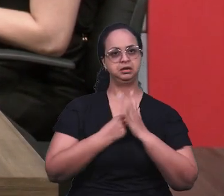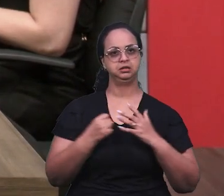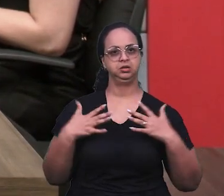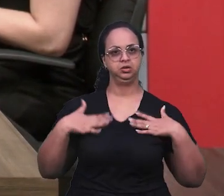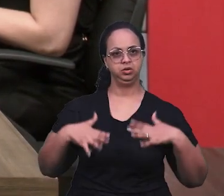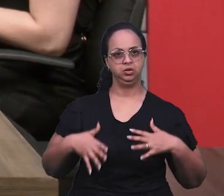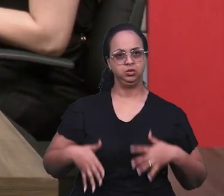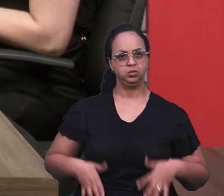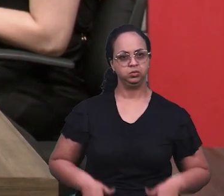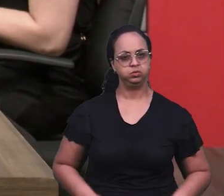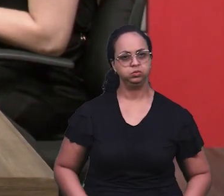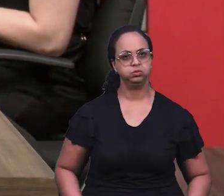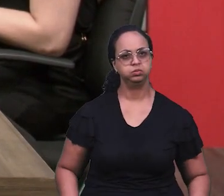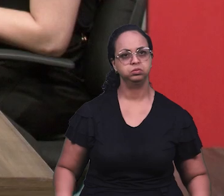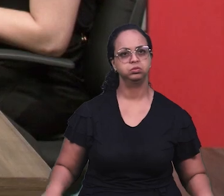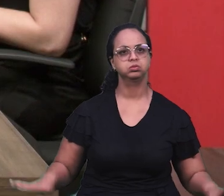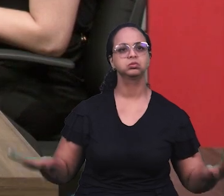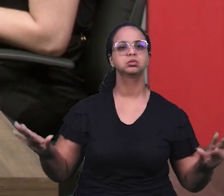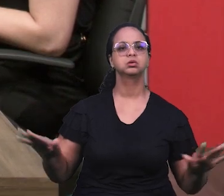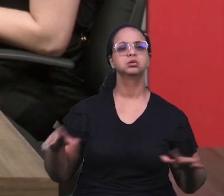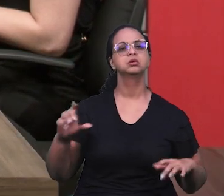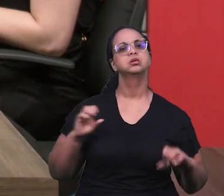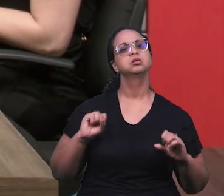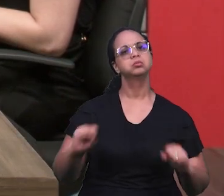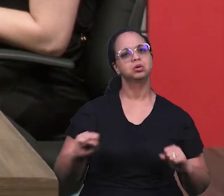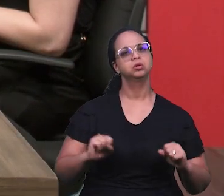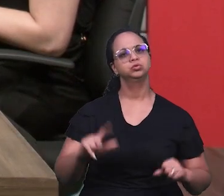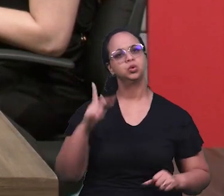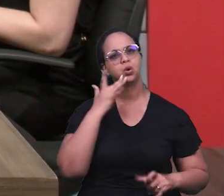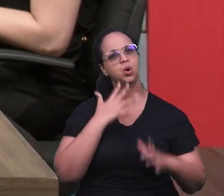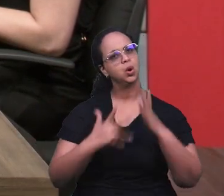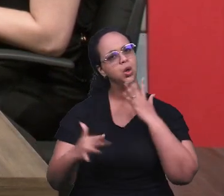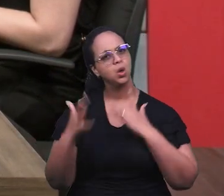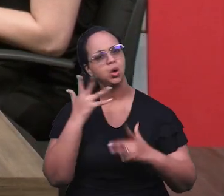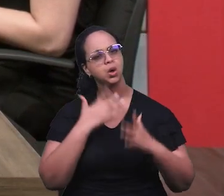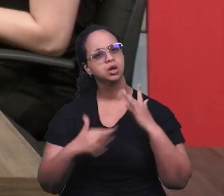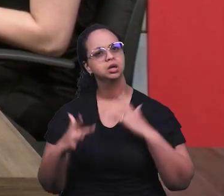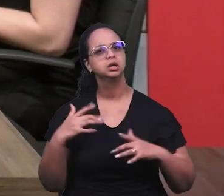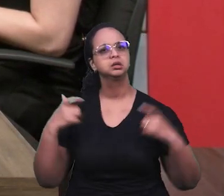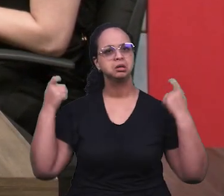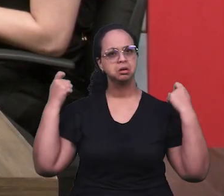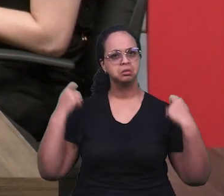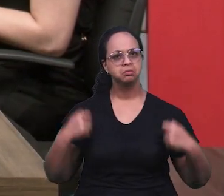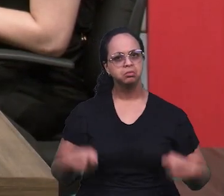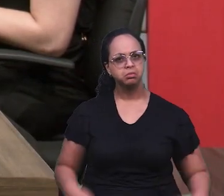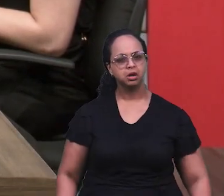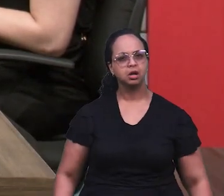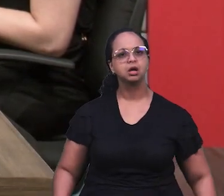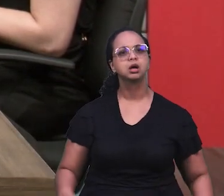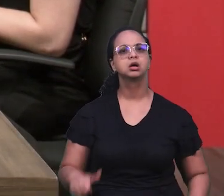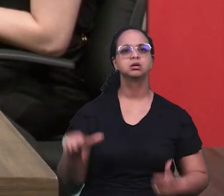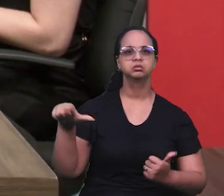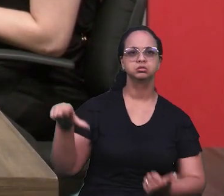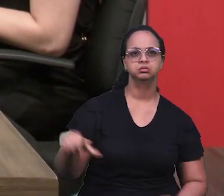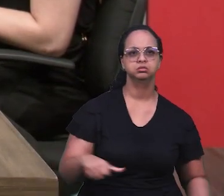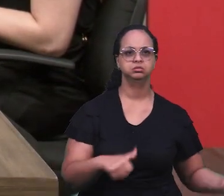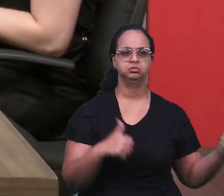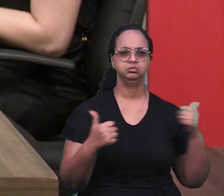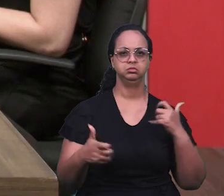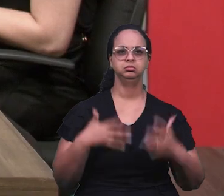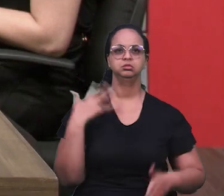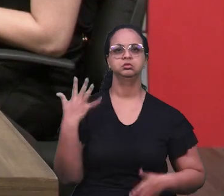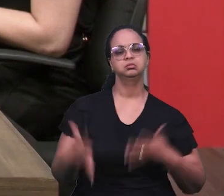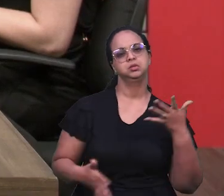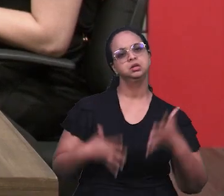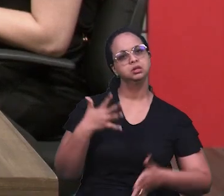ela bota uma veste por baixo que pode ser até colorida, não tem problema, vai botar aquela roupa branca por cima, vai entrar no batistério, vai fazer